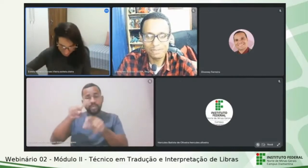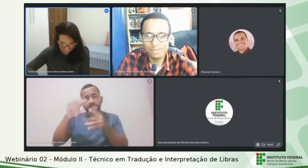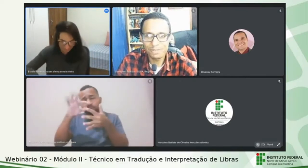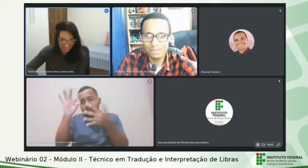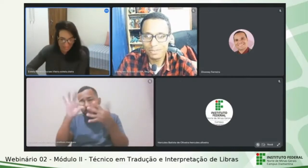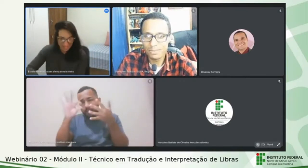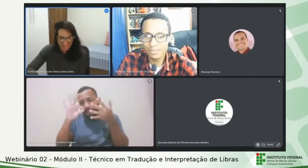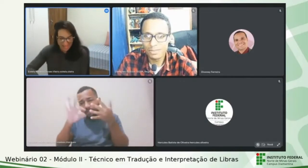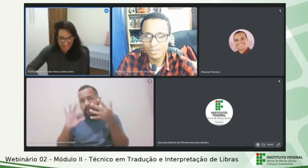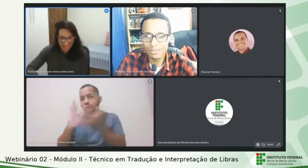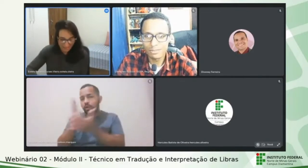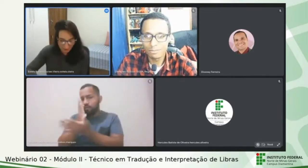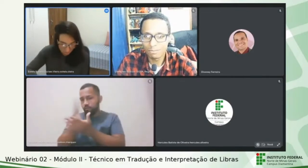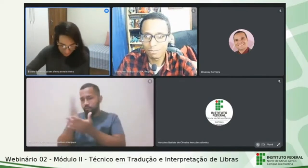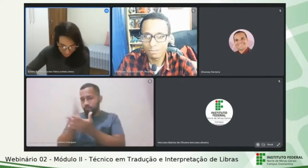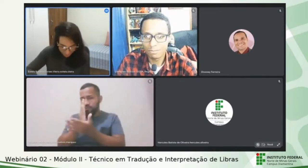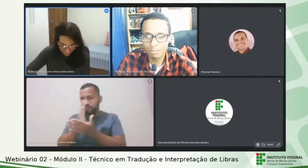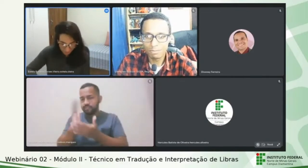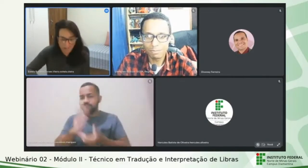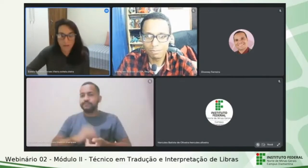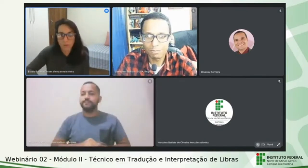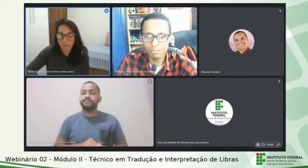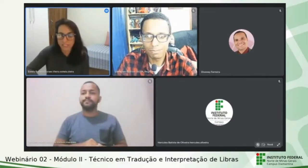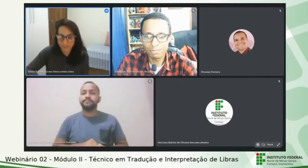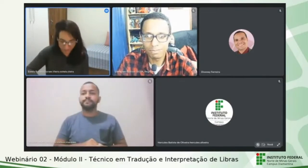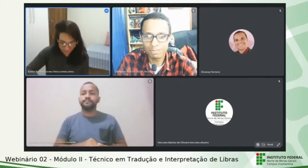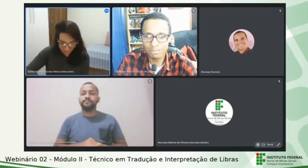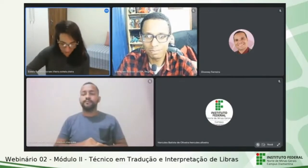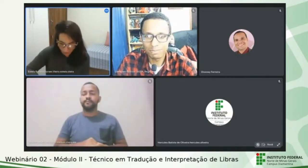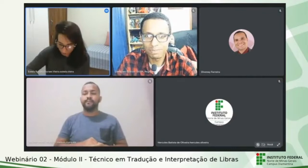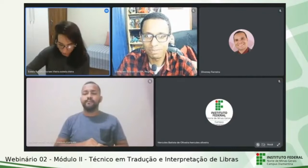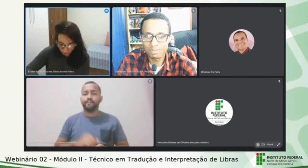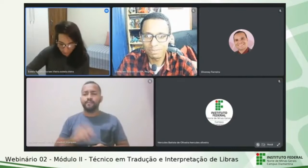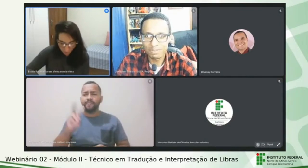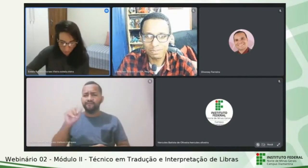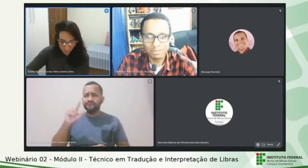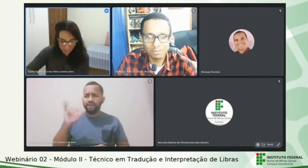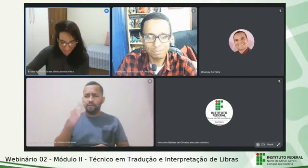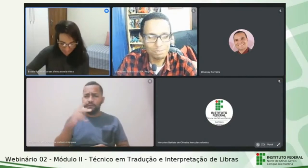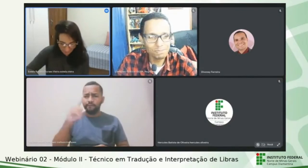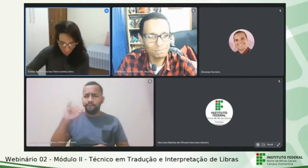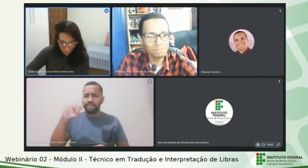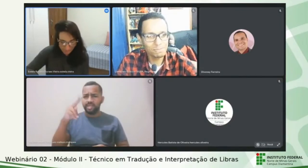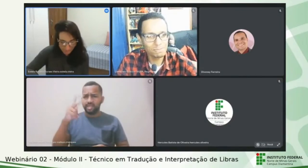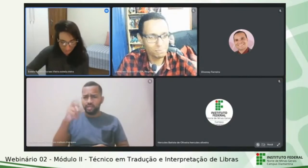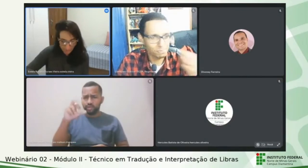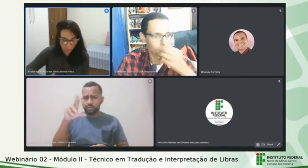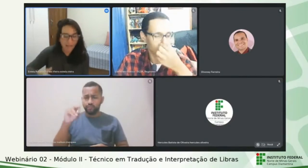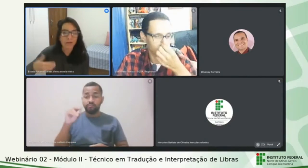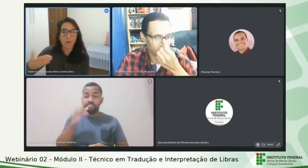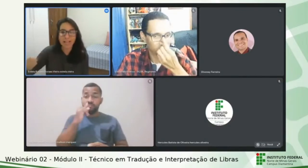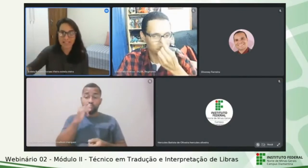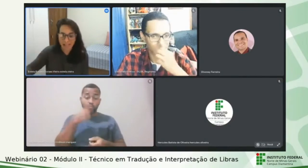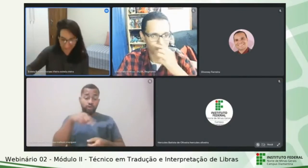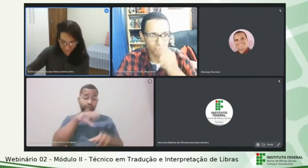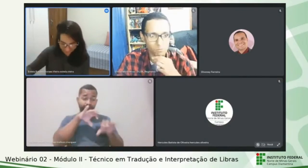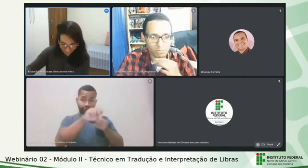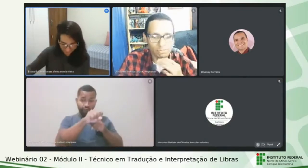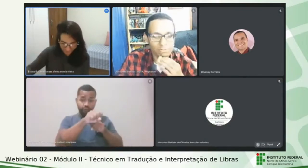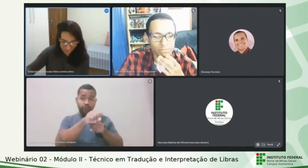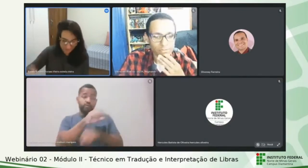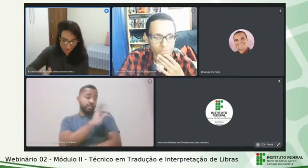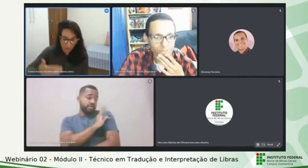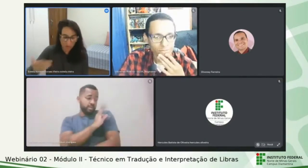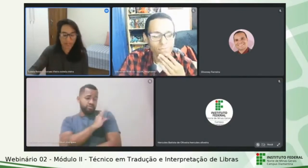aqui. A Val Pinheiro pergunta: nós, como alunos do técnico, poderemos atuar em quais